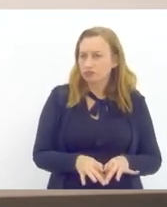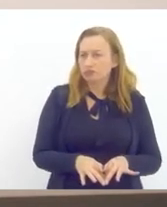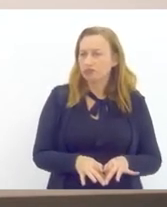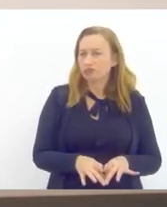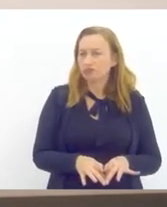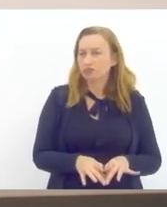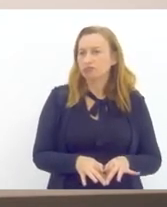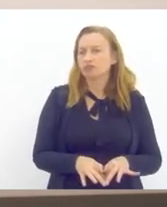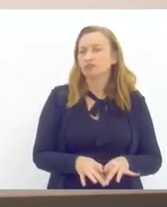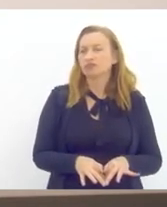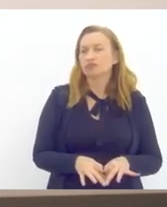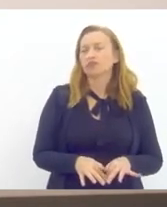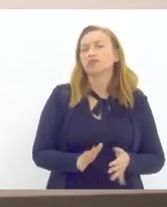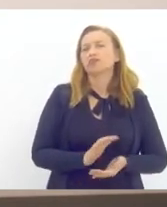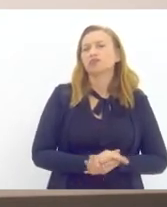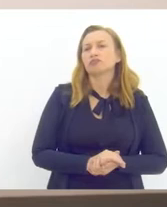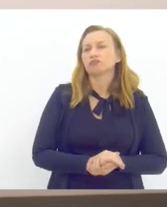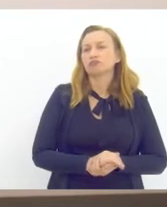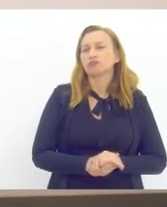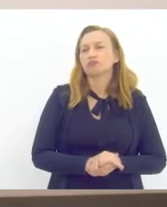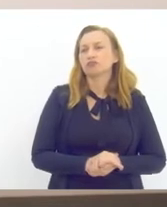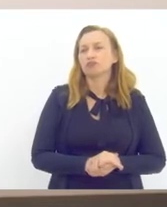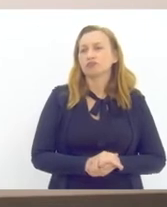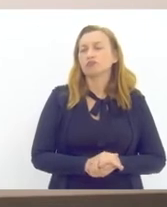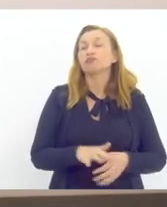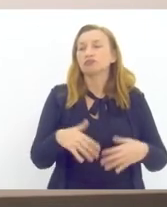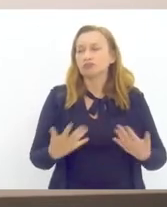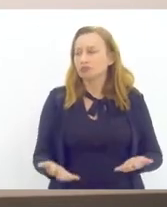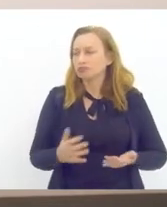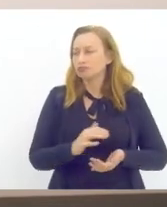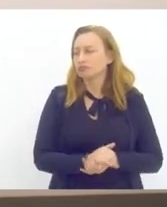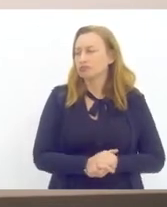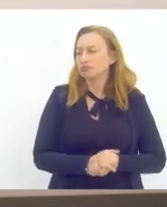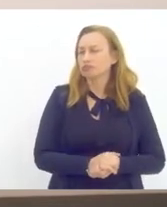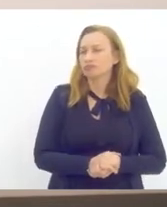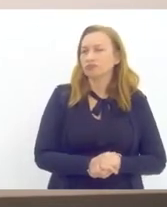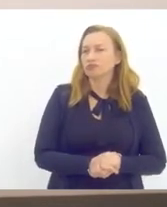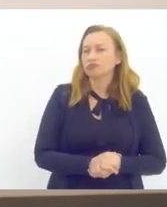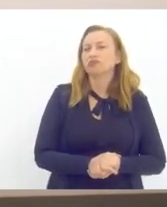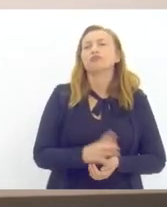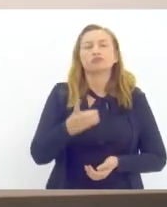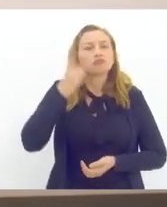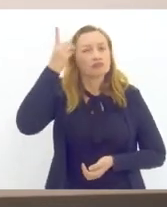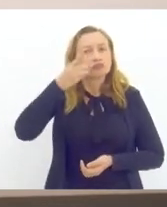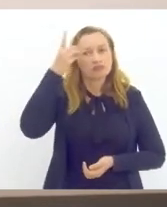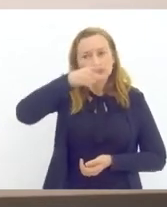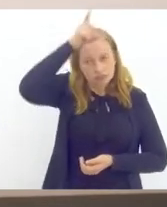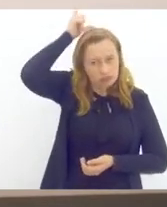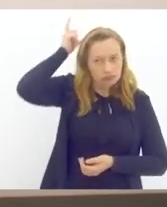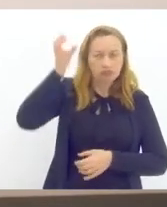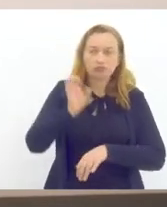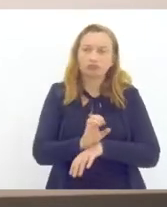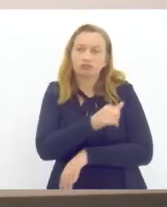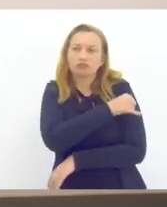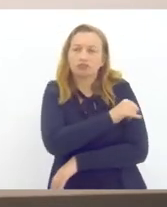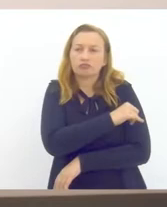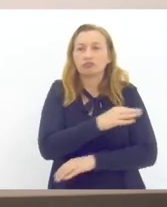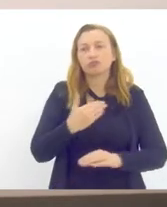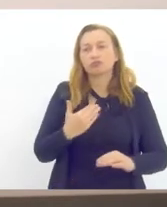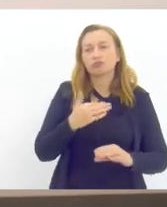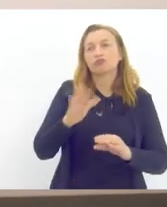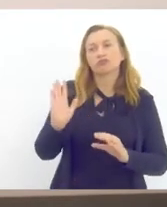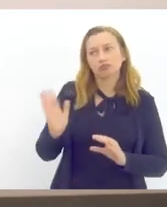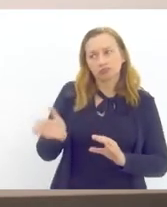dos embargos interpostos pelo Estado do Rio de Janeiro. Então, assim, desde então, Luiz Paulo, já era de se esperar que o Estado do Rio de Janeiro tivesse mandado uma